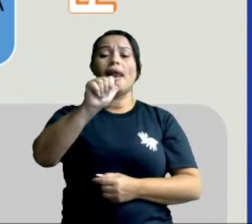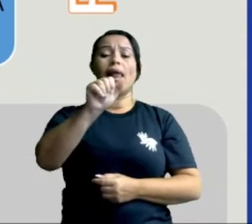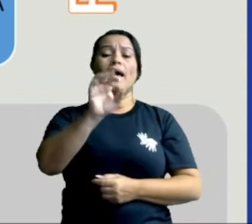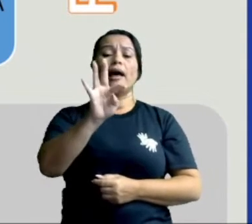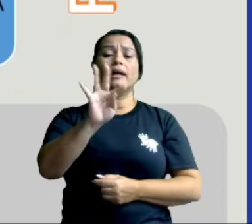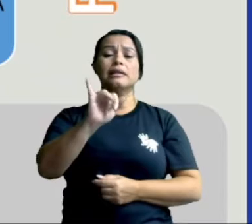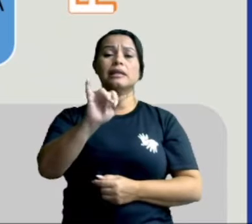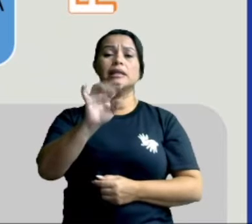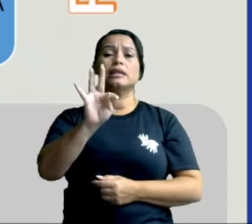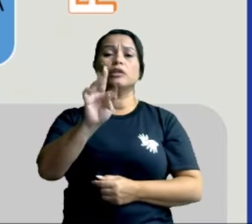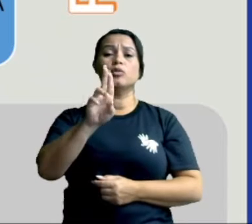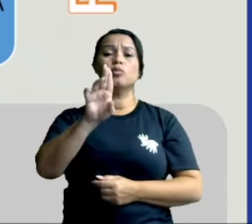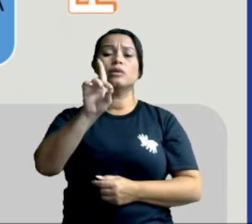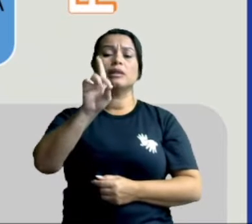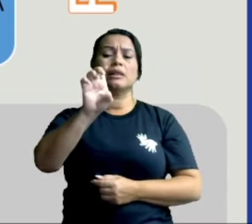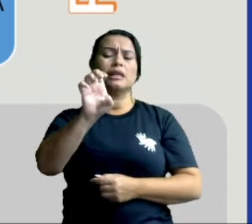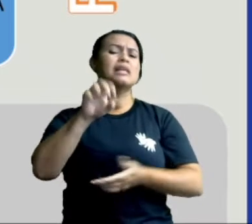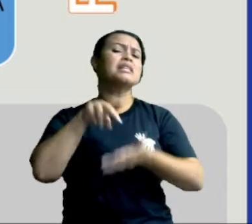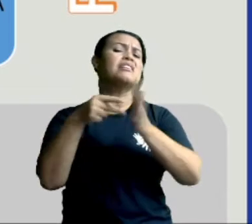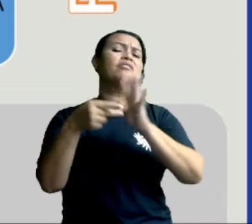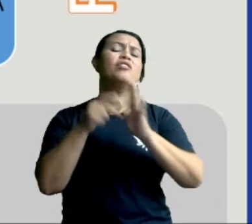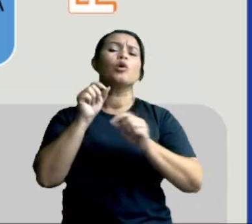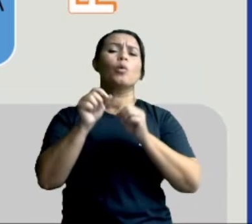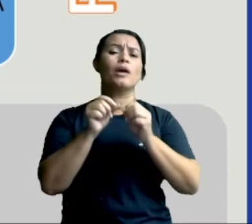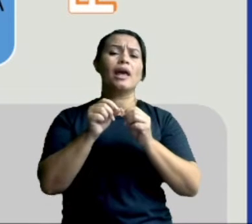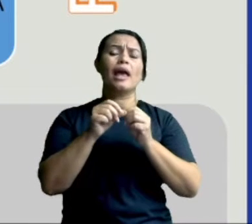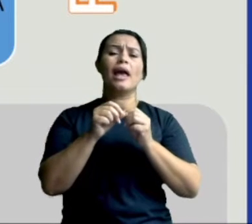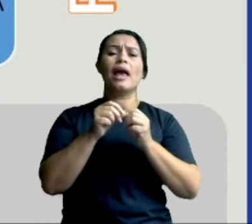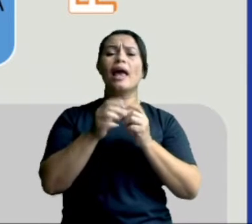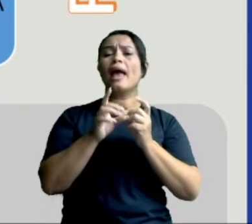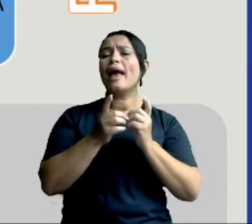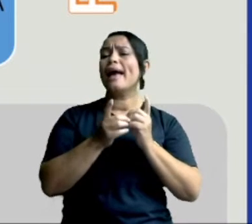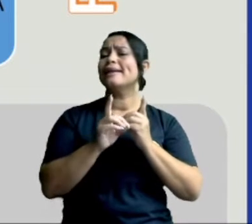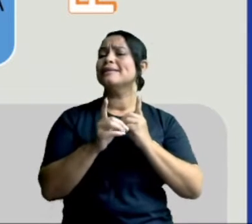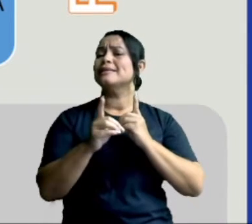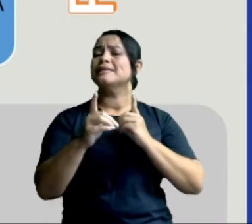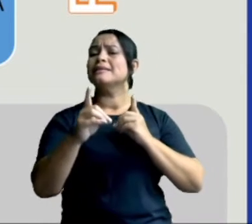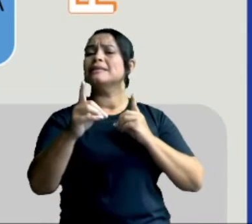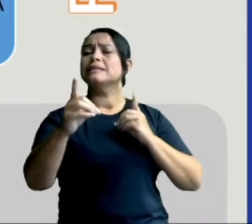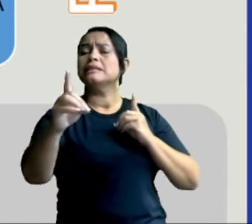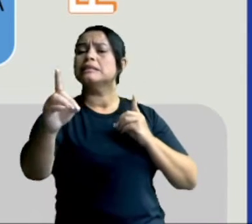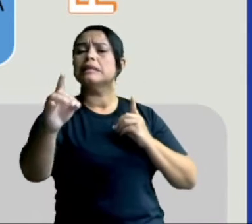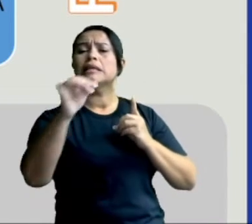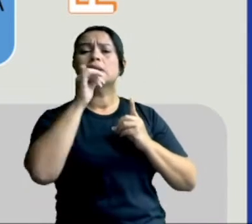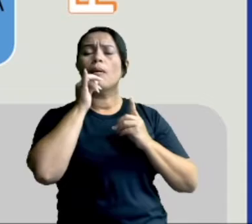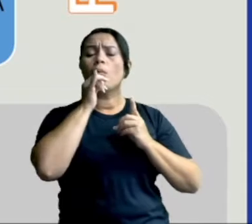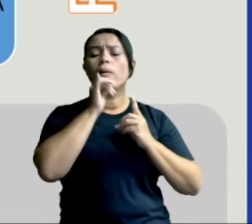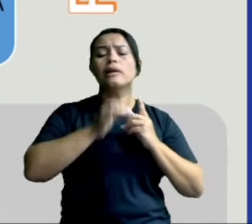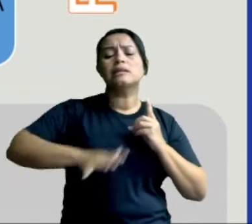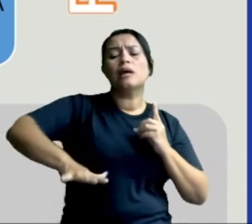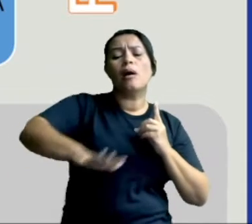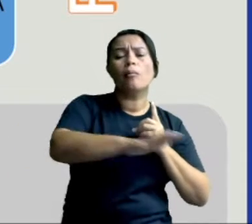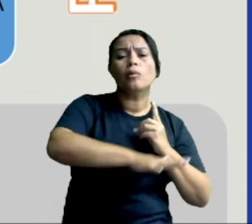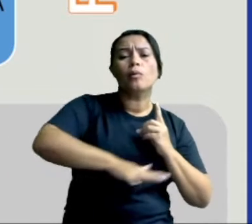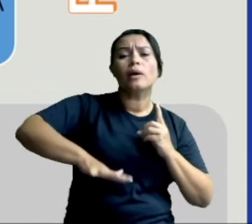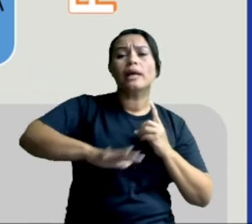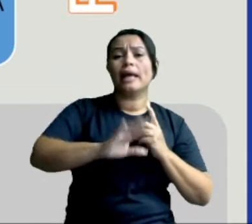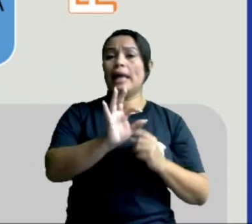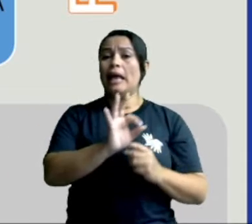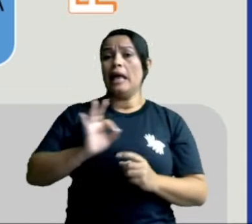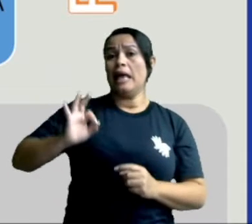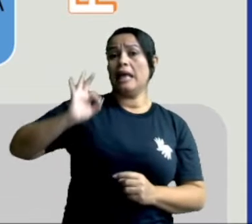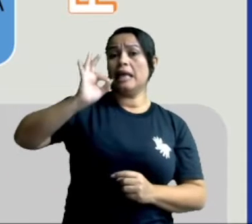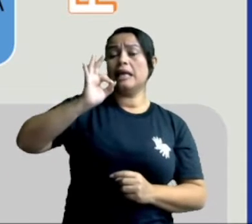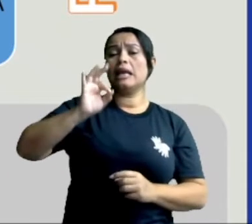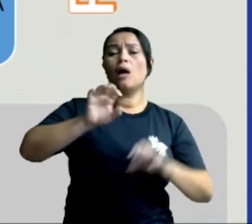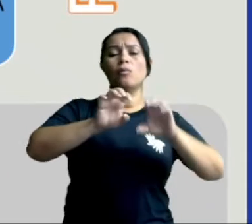latitude a latitude é a distância em graus de um ponto Qualquer da superfície terrestre em